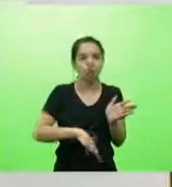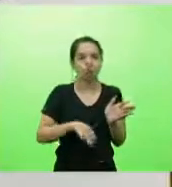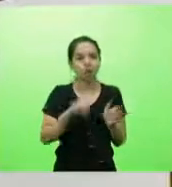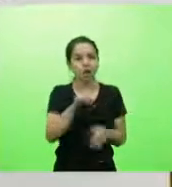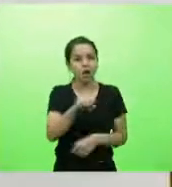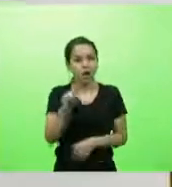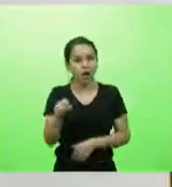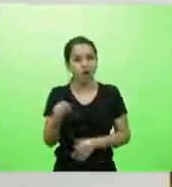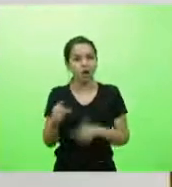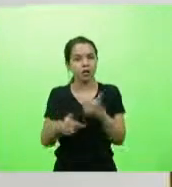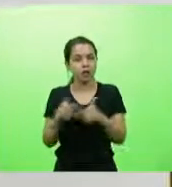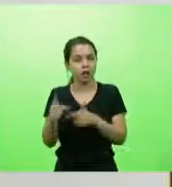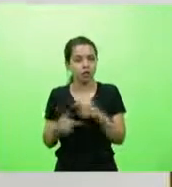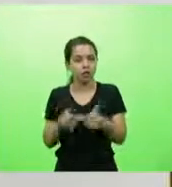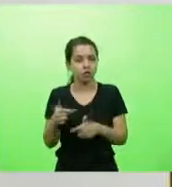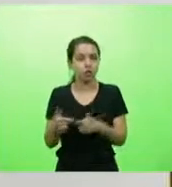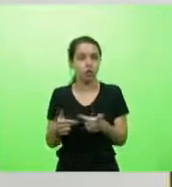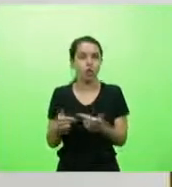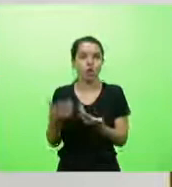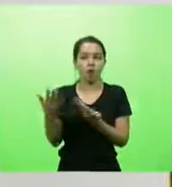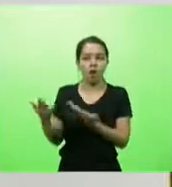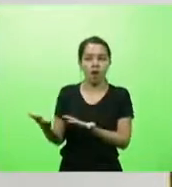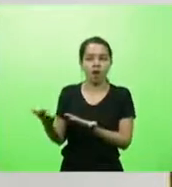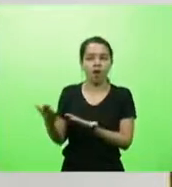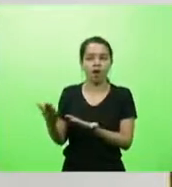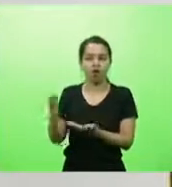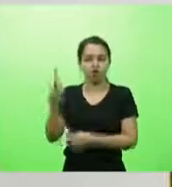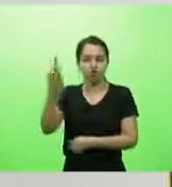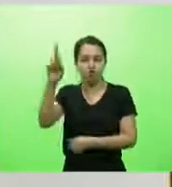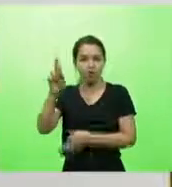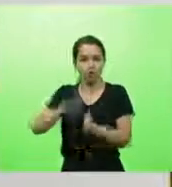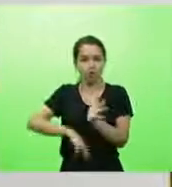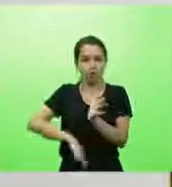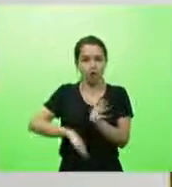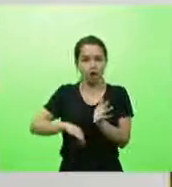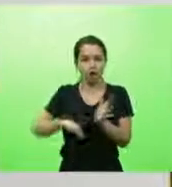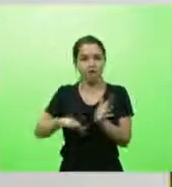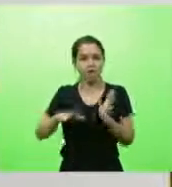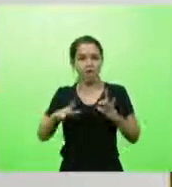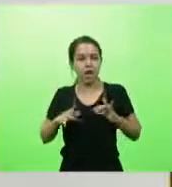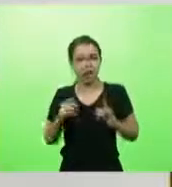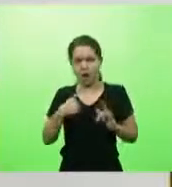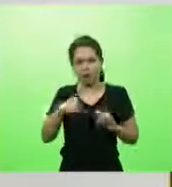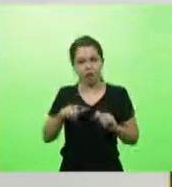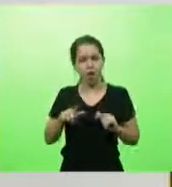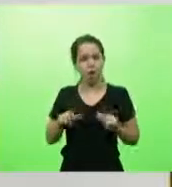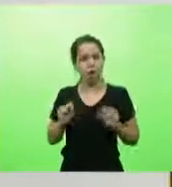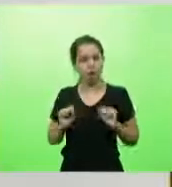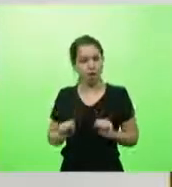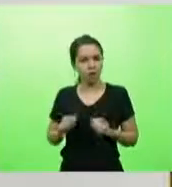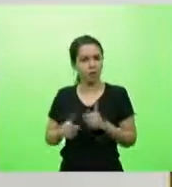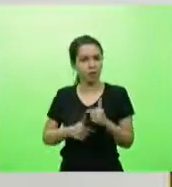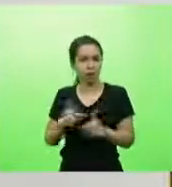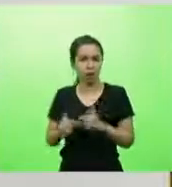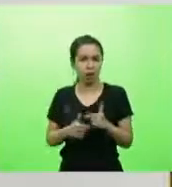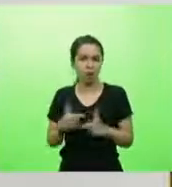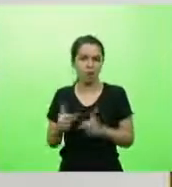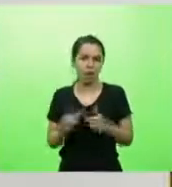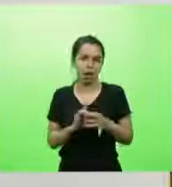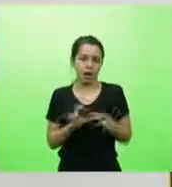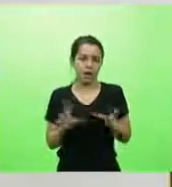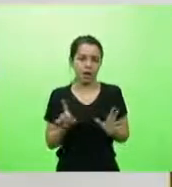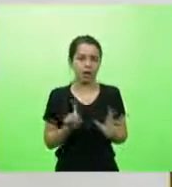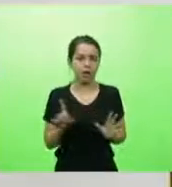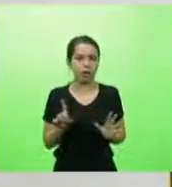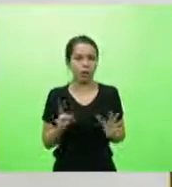complicação agora com o patrão, porque o patrão está querendo descontar das férias, ele está dizendo, não, mas eu estou pronto para trabalhar, mas não deixaram, e agora toda